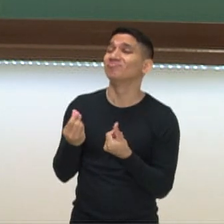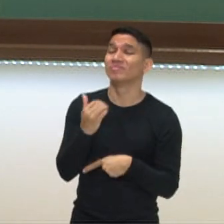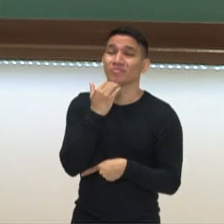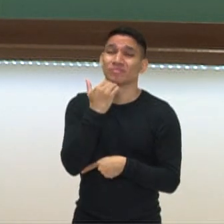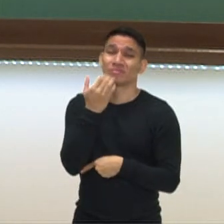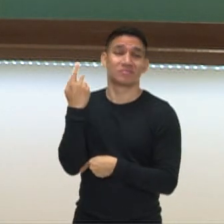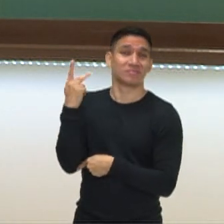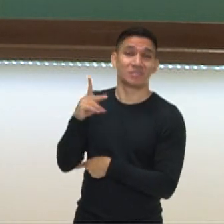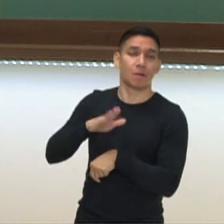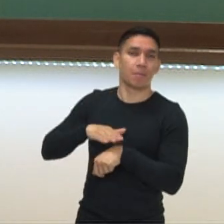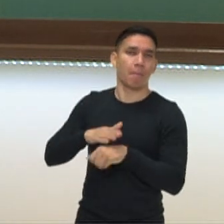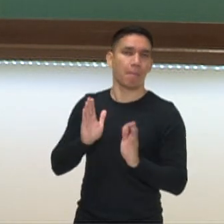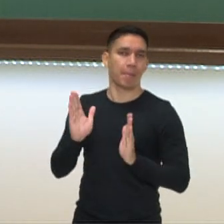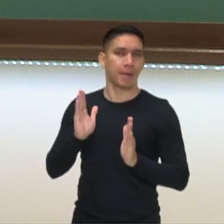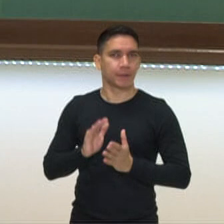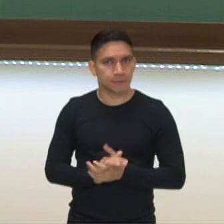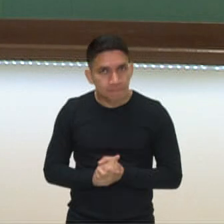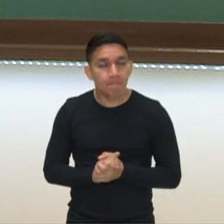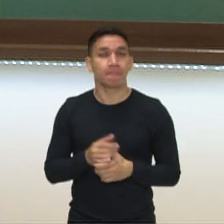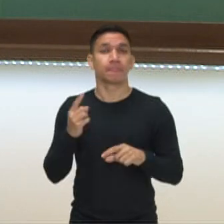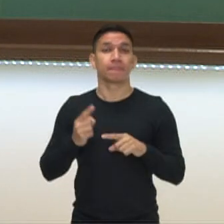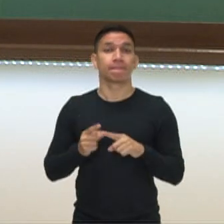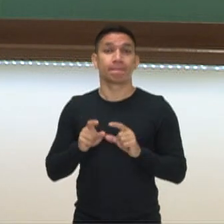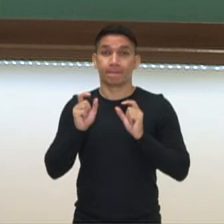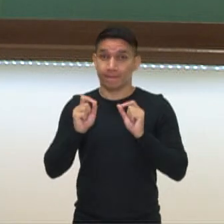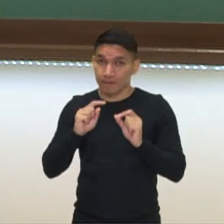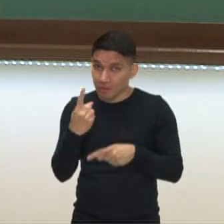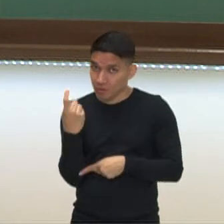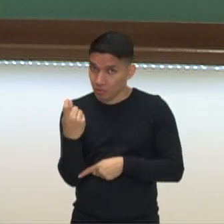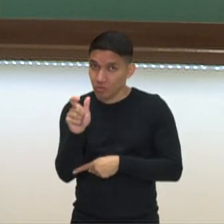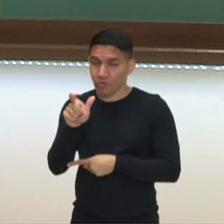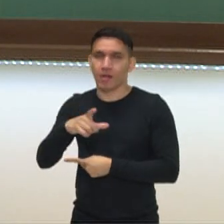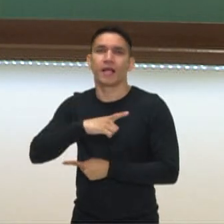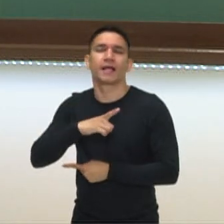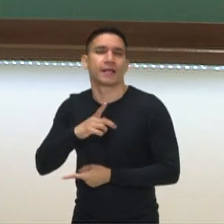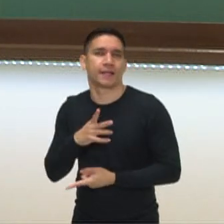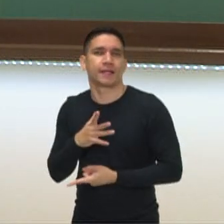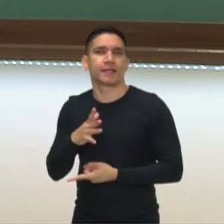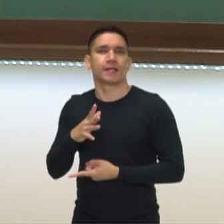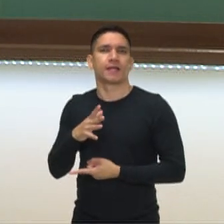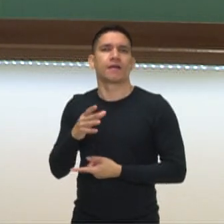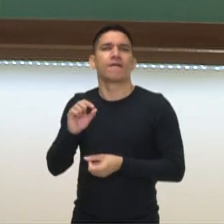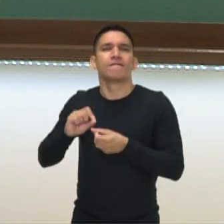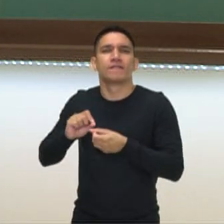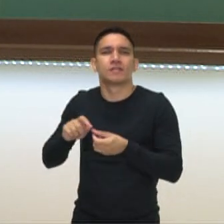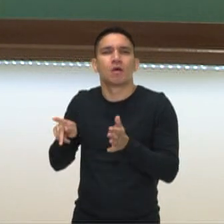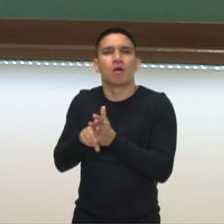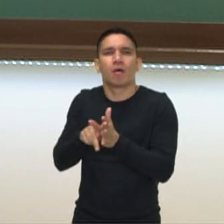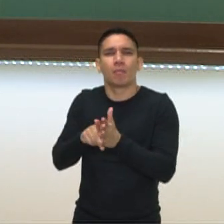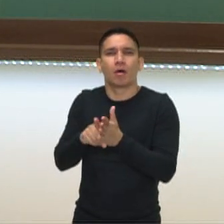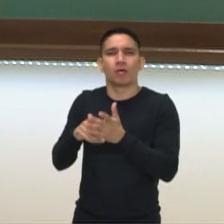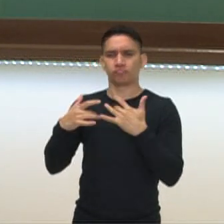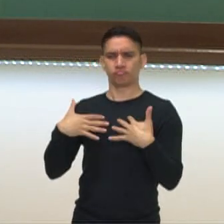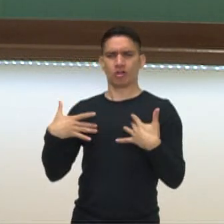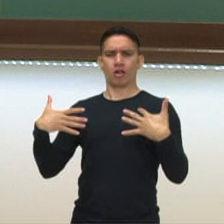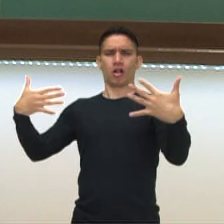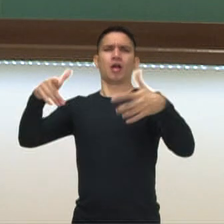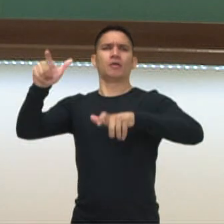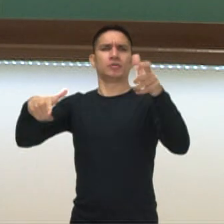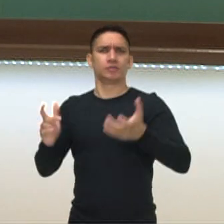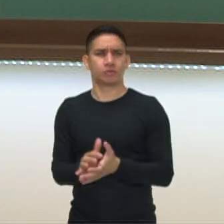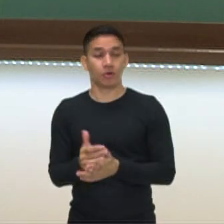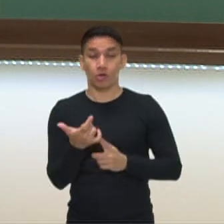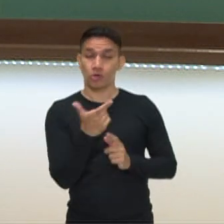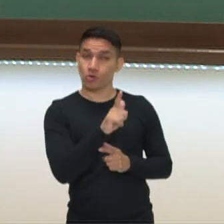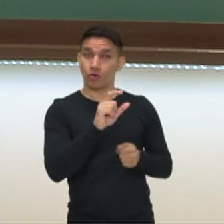grandeza deles nessa época, sendo que um tinha exatamente essa coisa do grande cômico, trazer uma coisa muito irreverente, e o outro faz